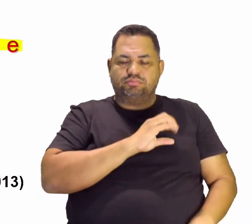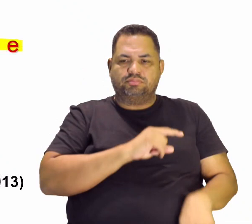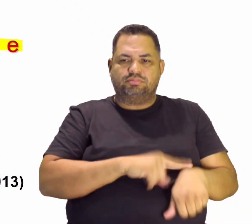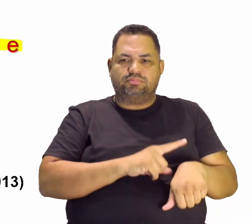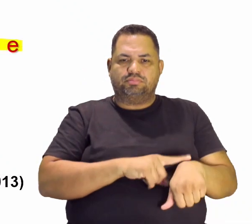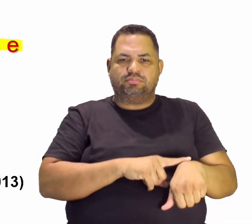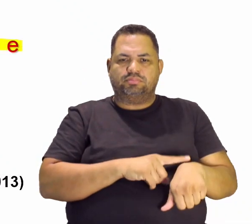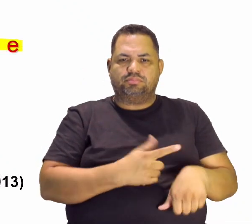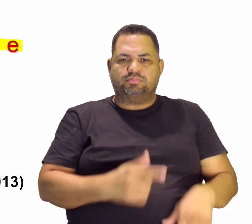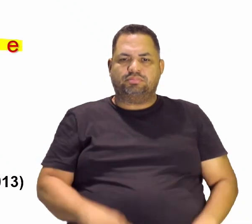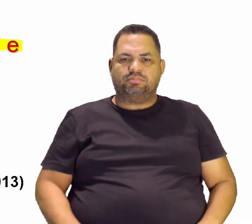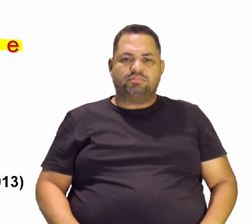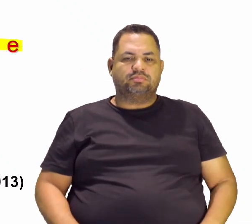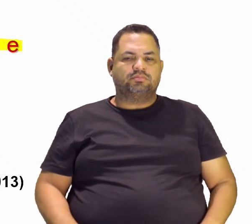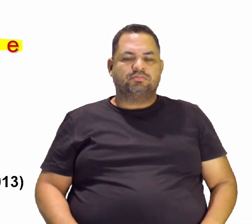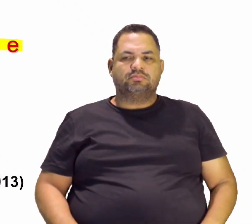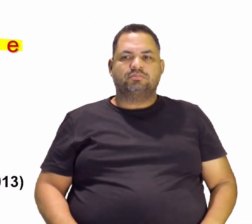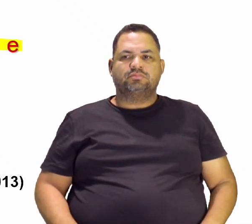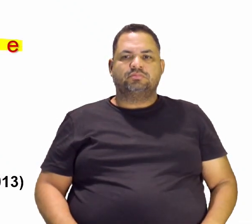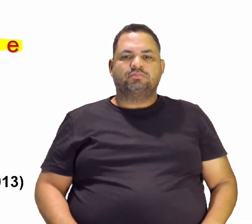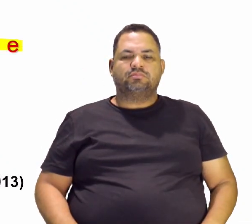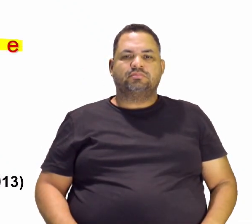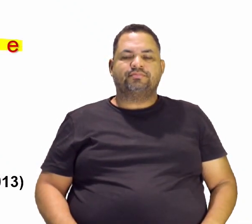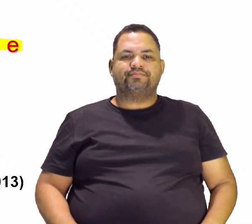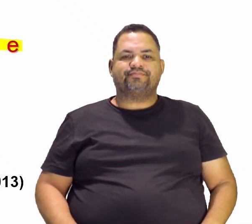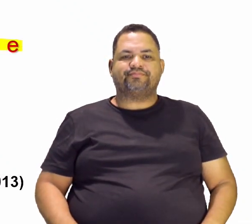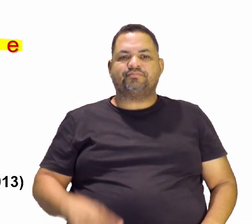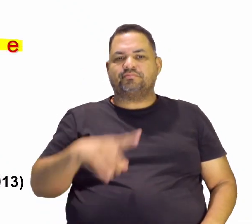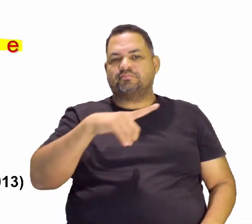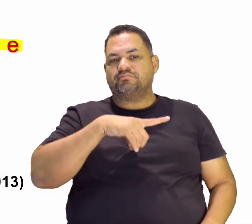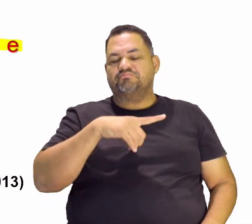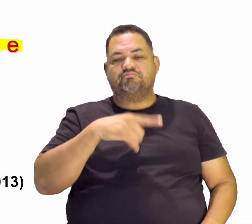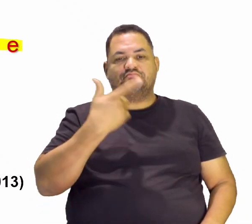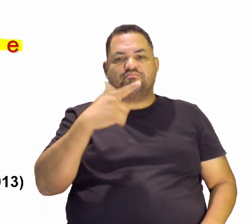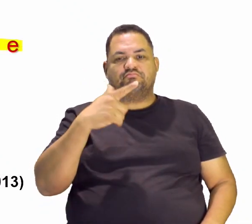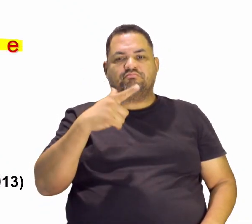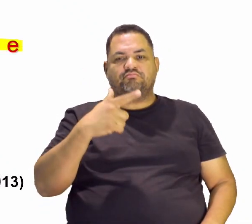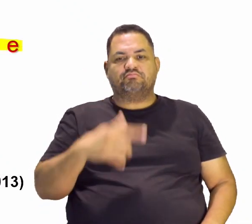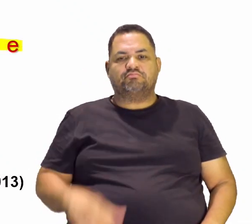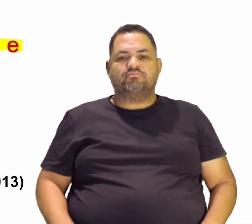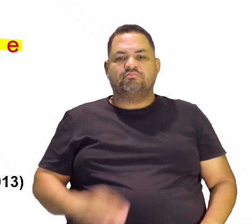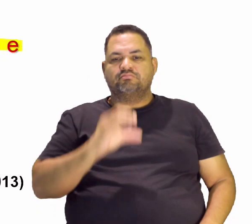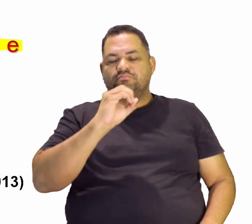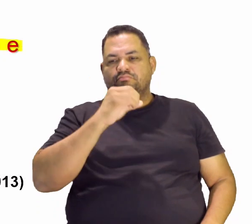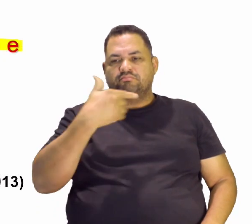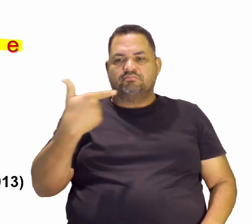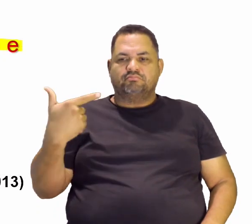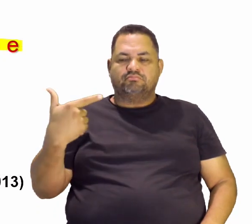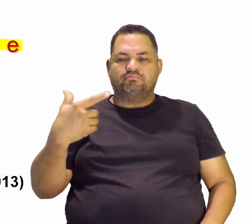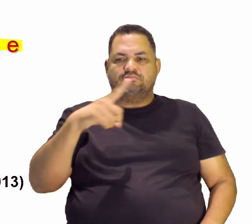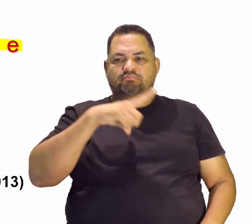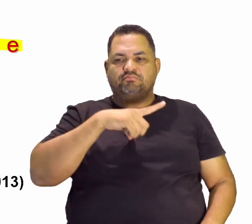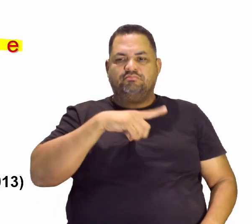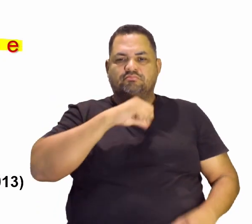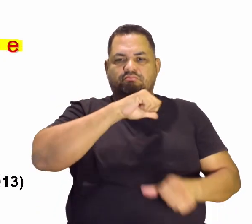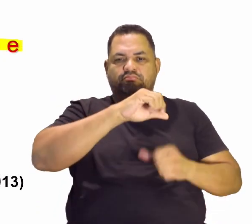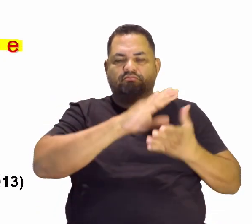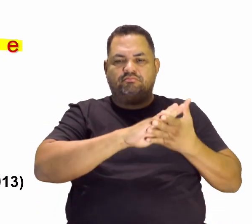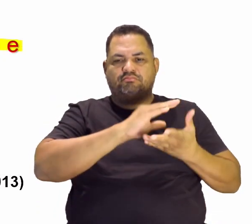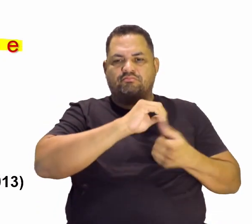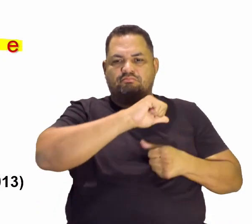ser explosiva. Então, nessa explosão, a gente não tem aí a presença de oxigênio. Nós temos aí uma transferência de